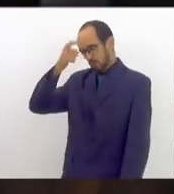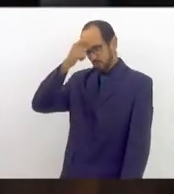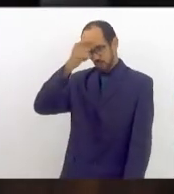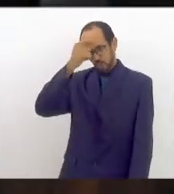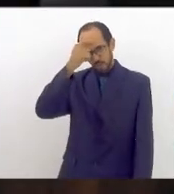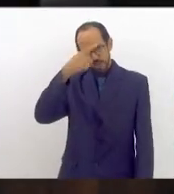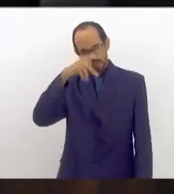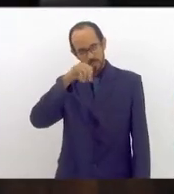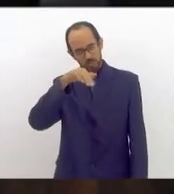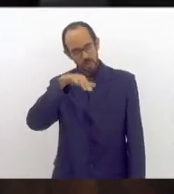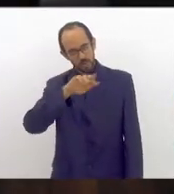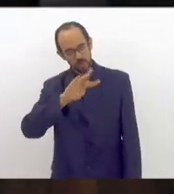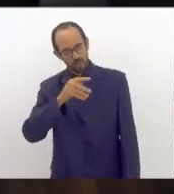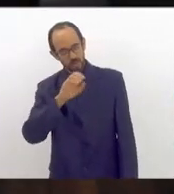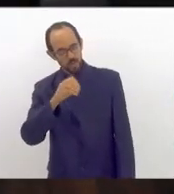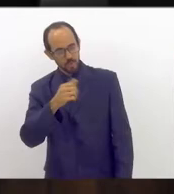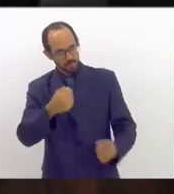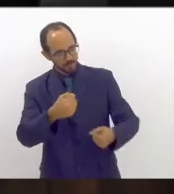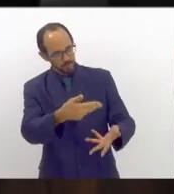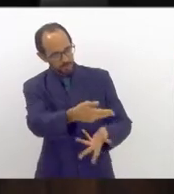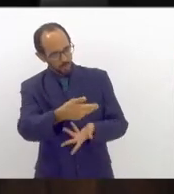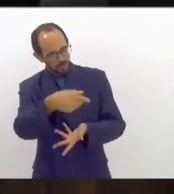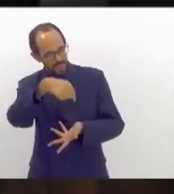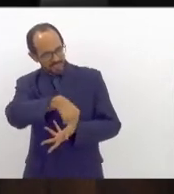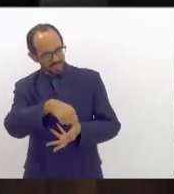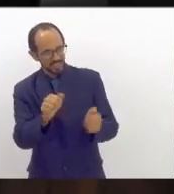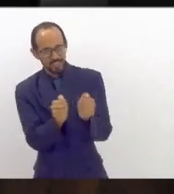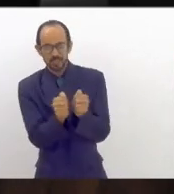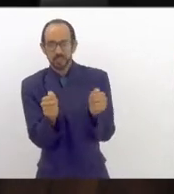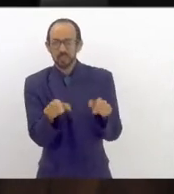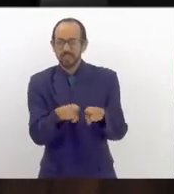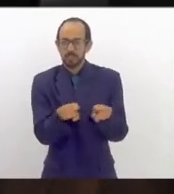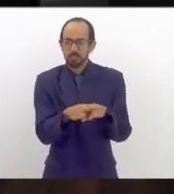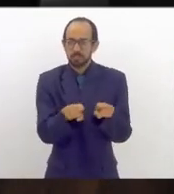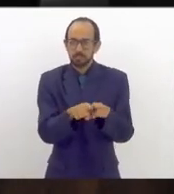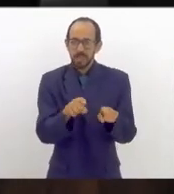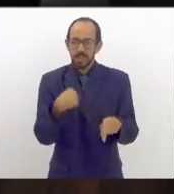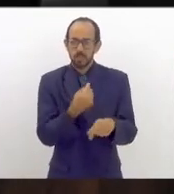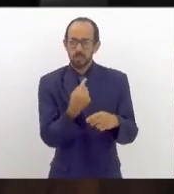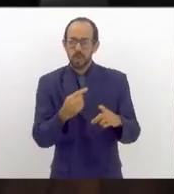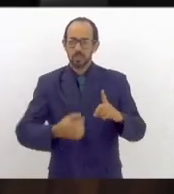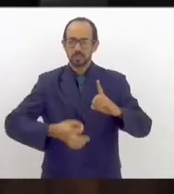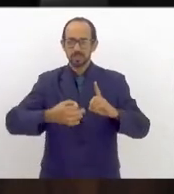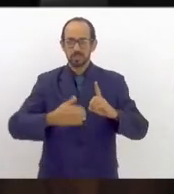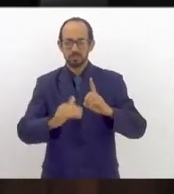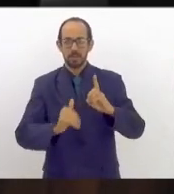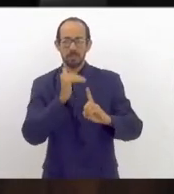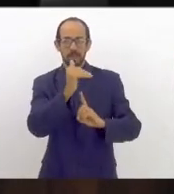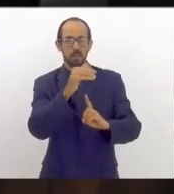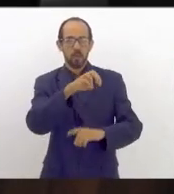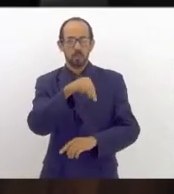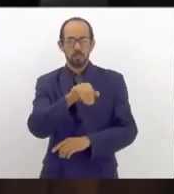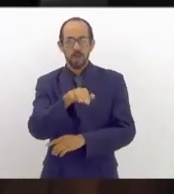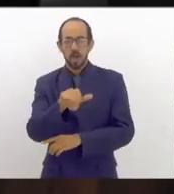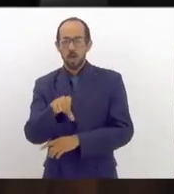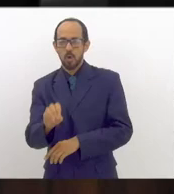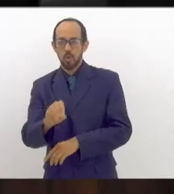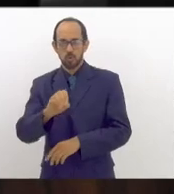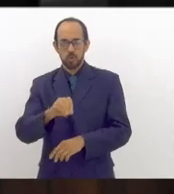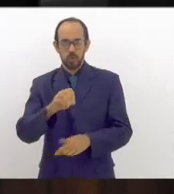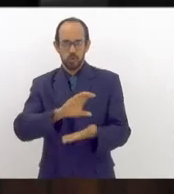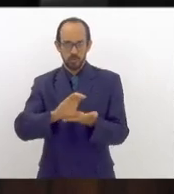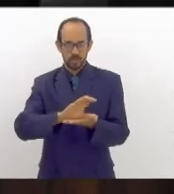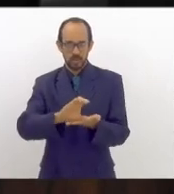É Então tem que convidar para estar aqui conosco nosso Desembargador Mauro Martins Conselheiro do CNJ